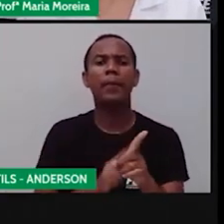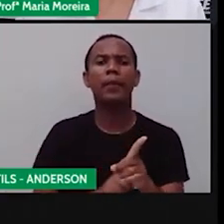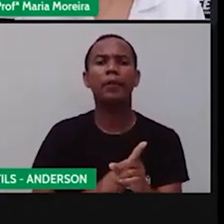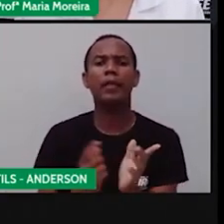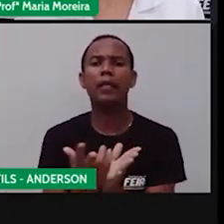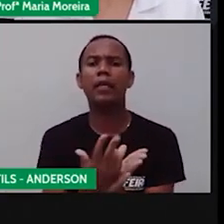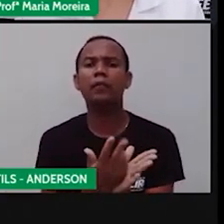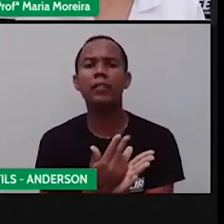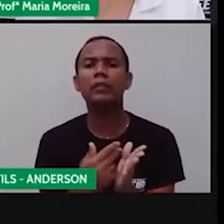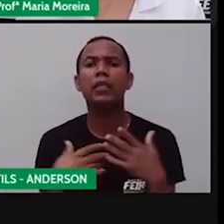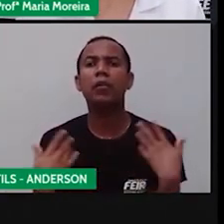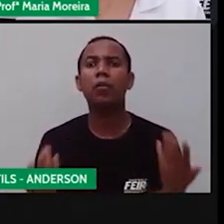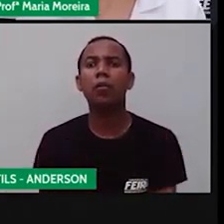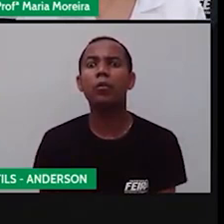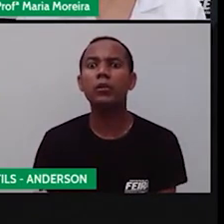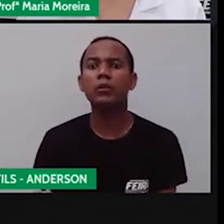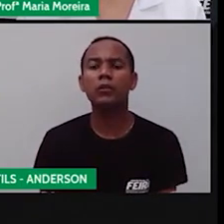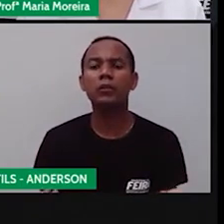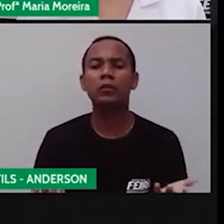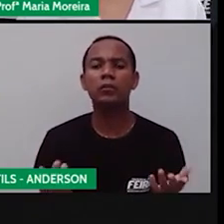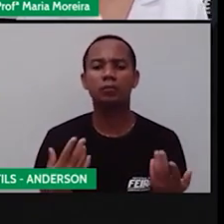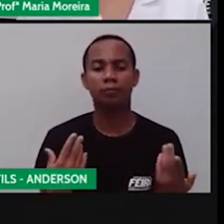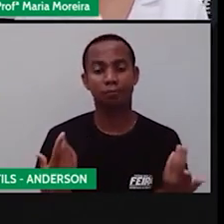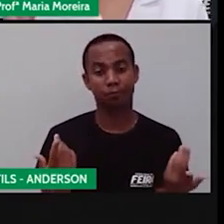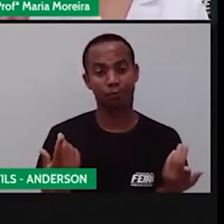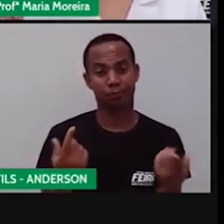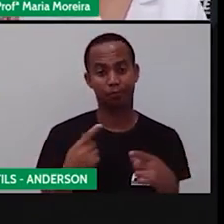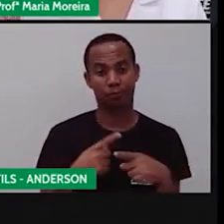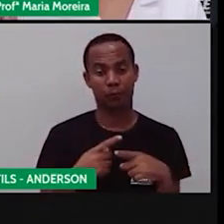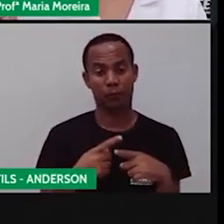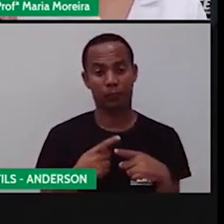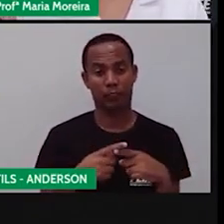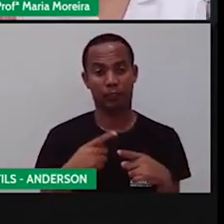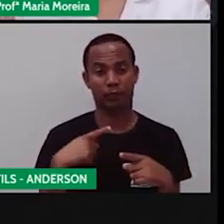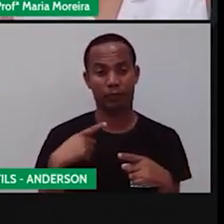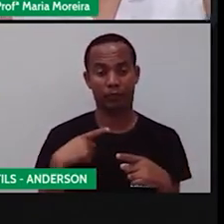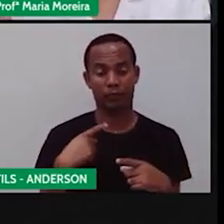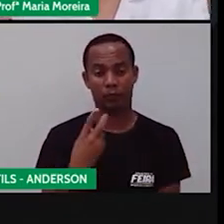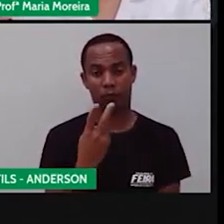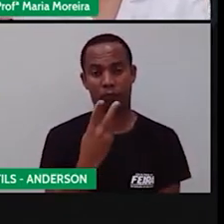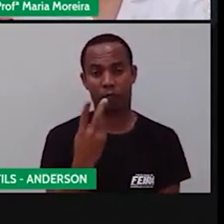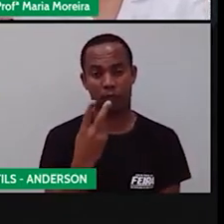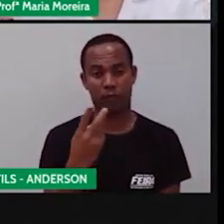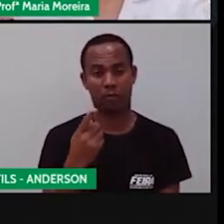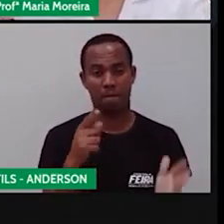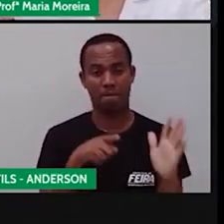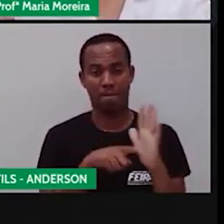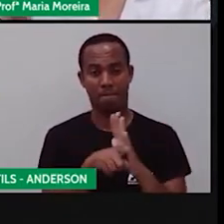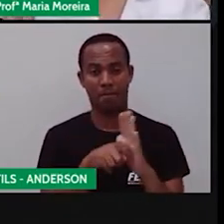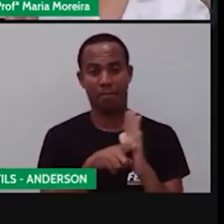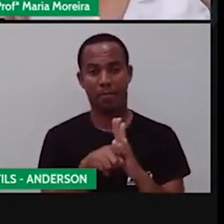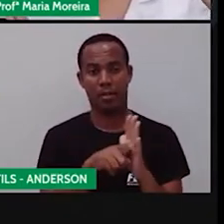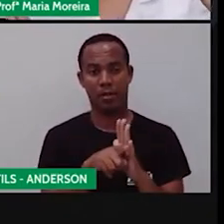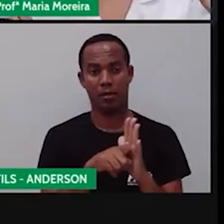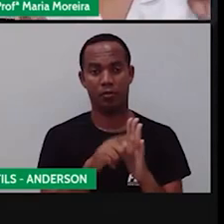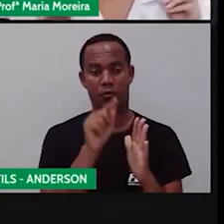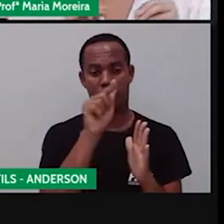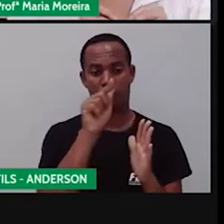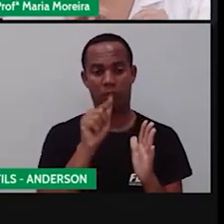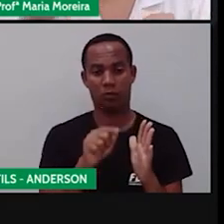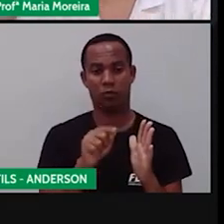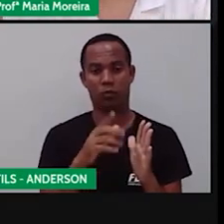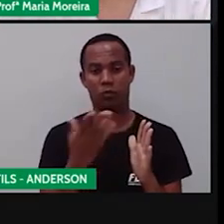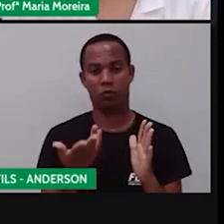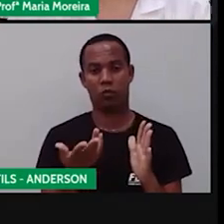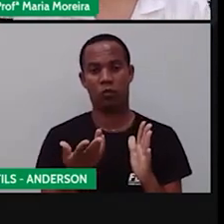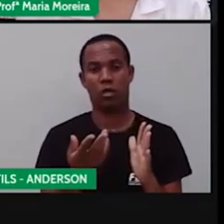Onde está o meu caderno de desenho? Por quê? Temos duas frases aí. Primeiro, Luísa perguntou, dois pontos, e aí eu